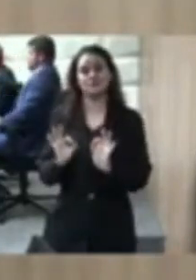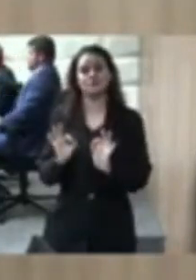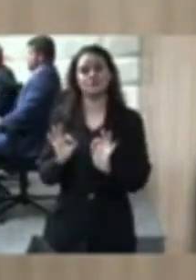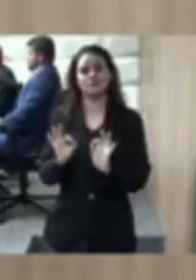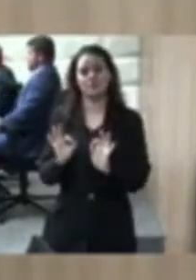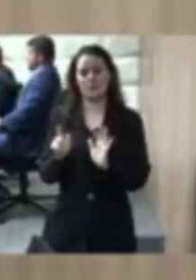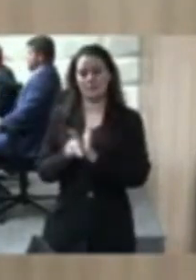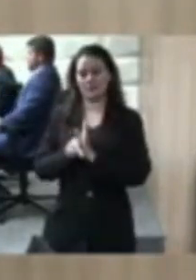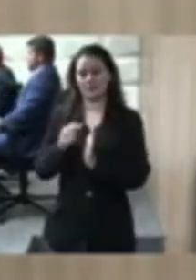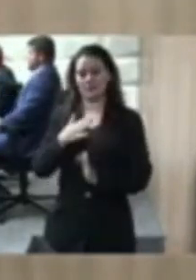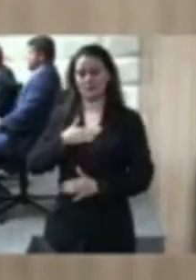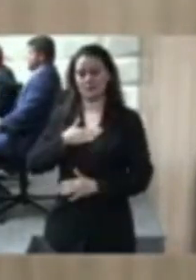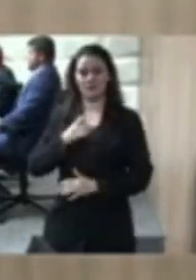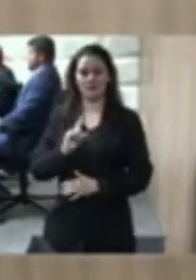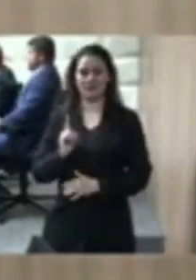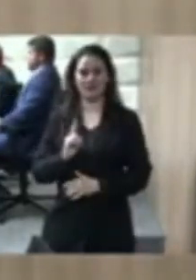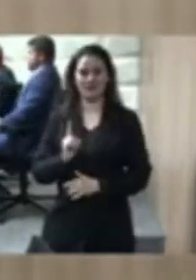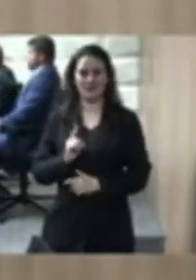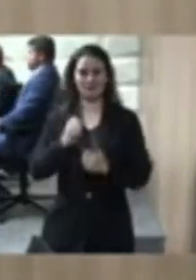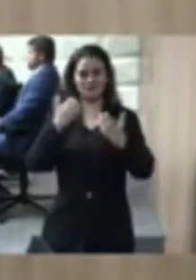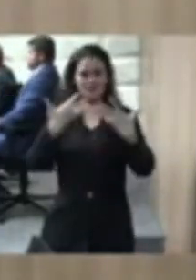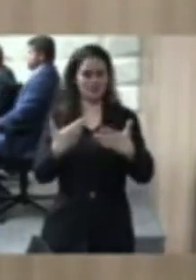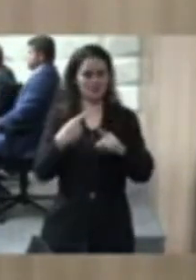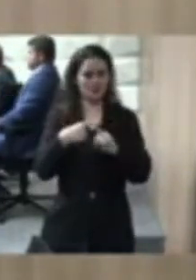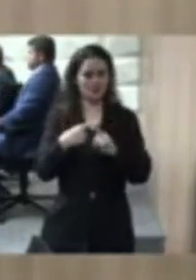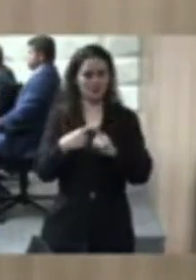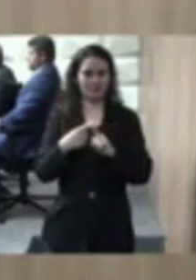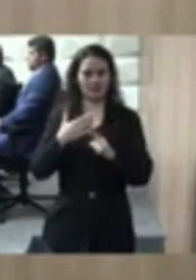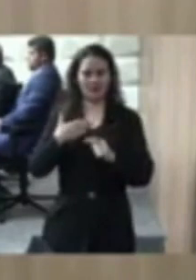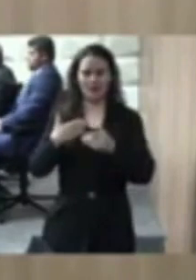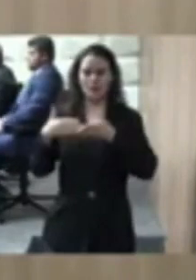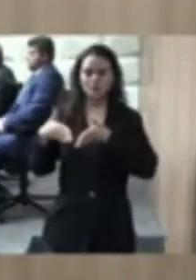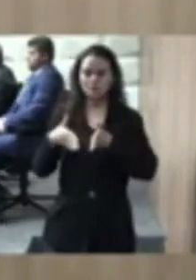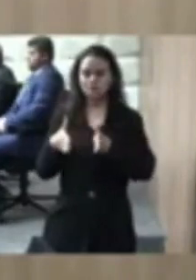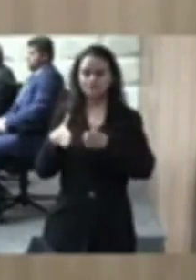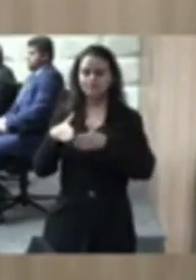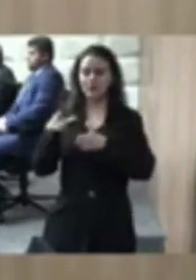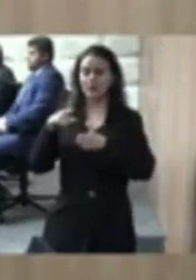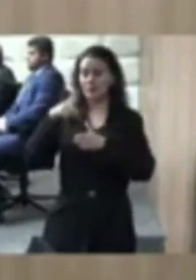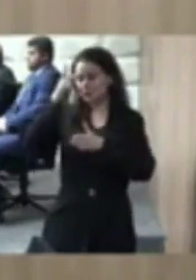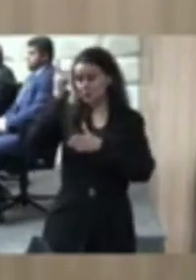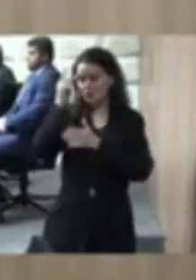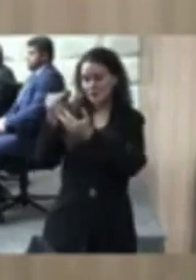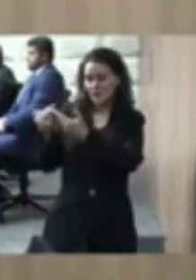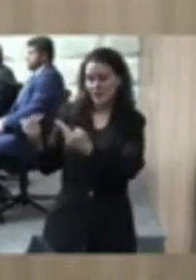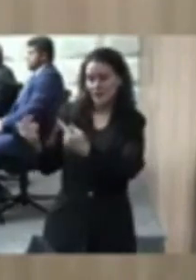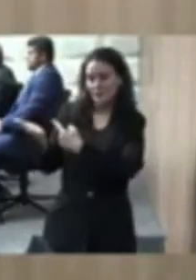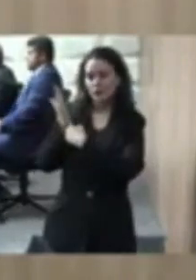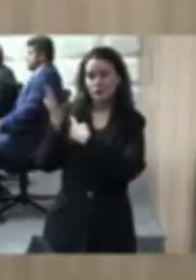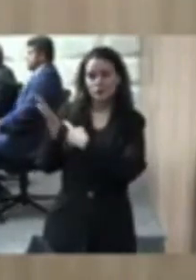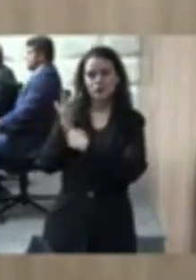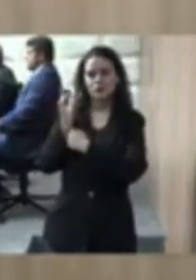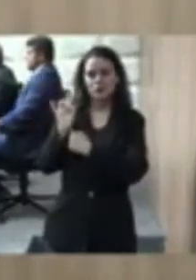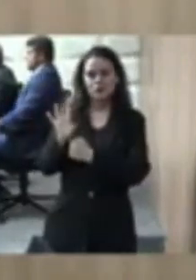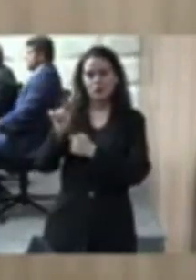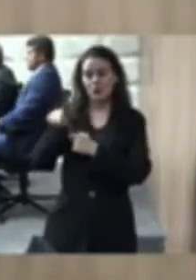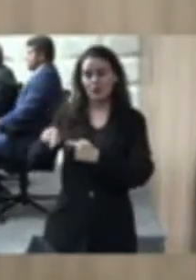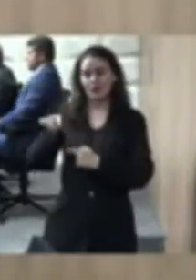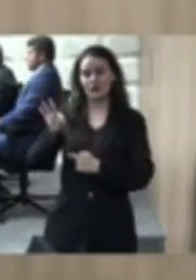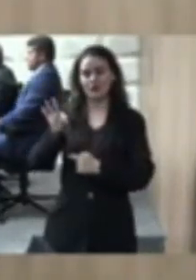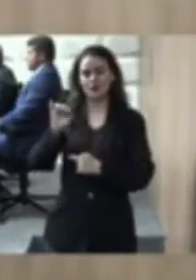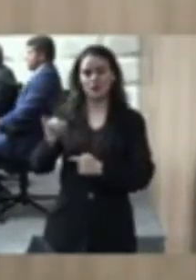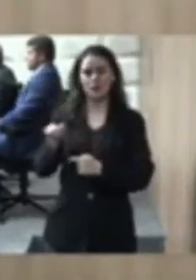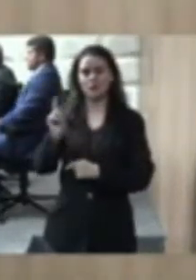não me pertence, e eu explico. Em minha caminhada, pude contar com pessoas iluminadas, e não somente no tribunal, mas em todo o